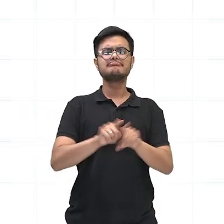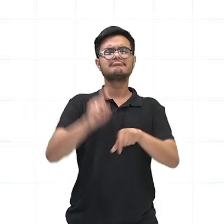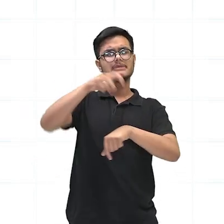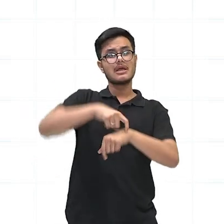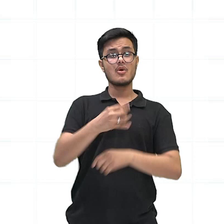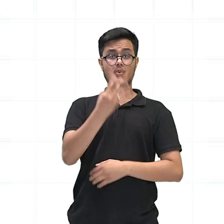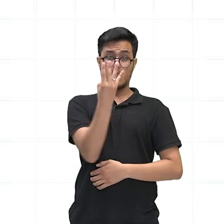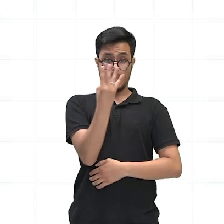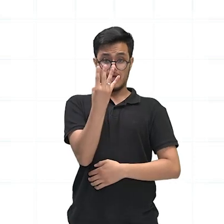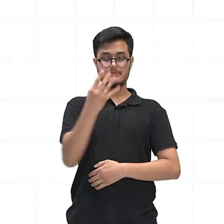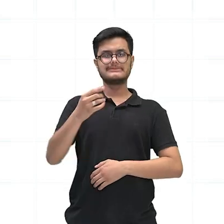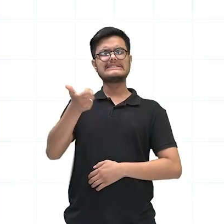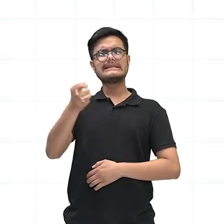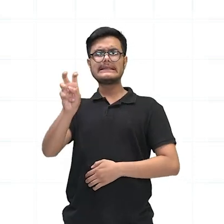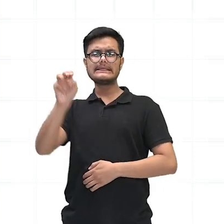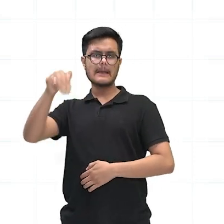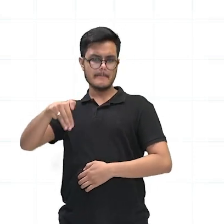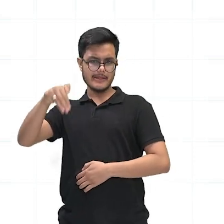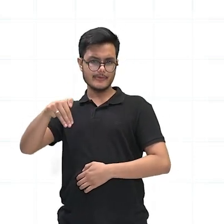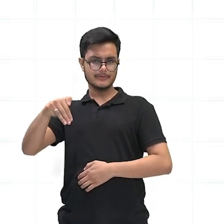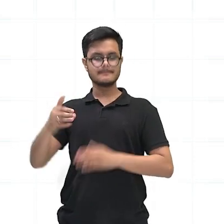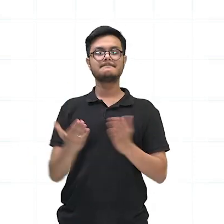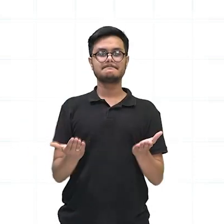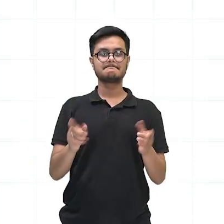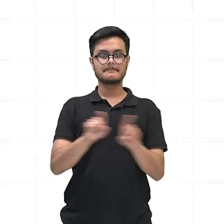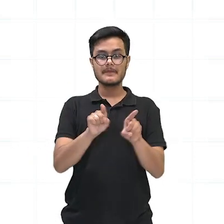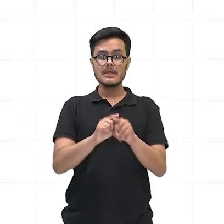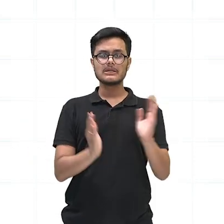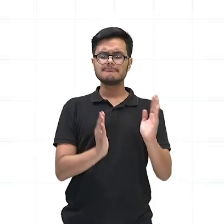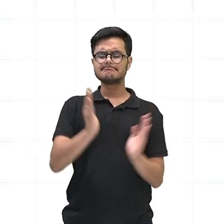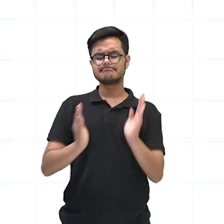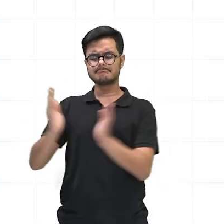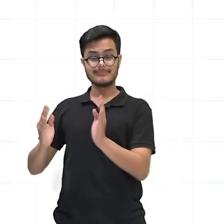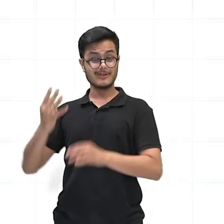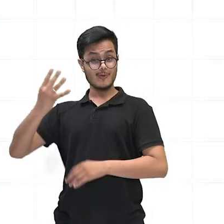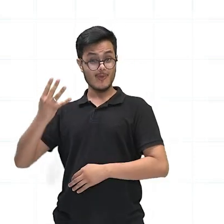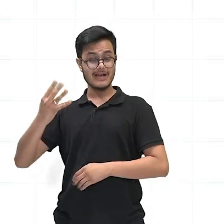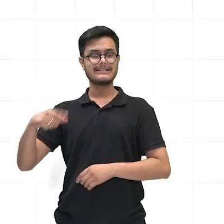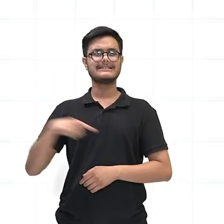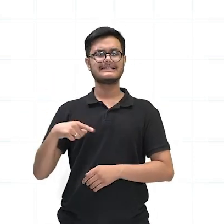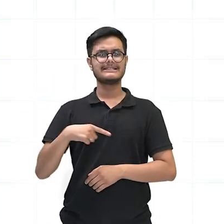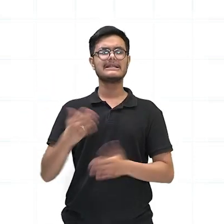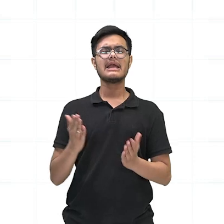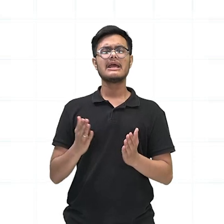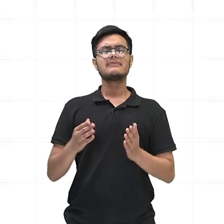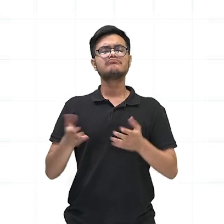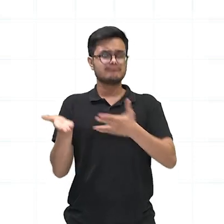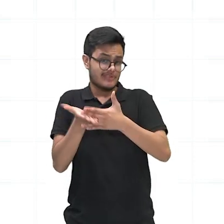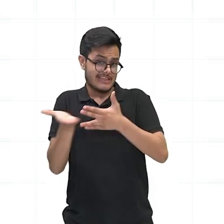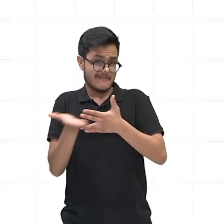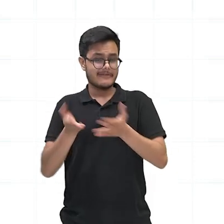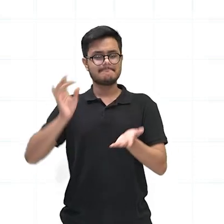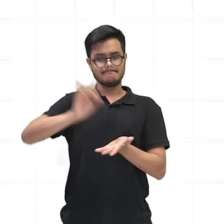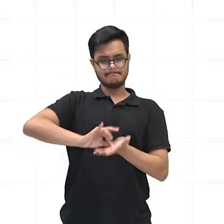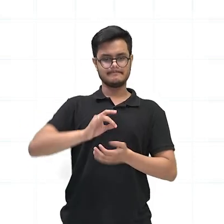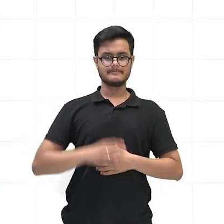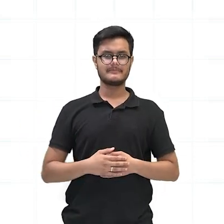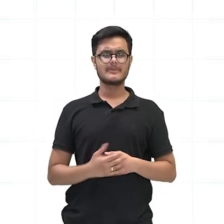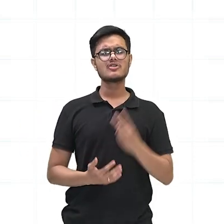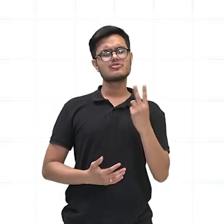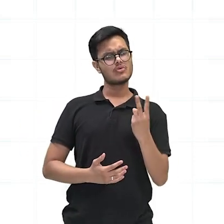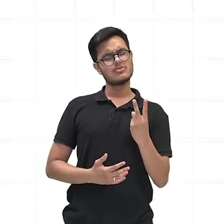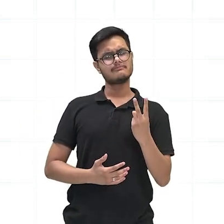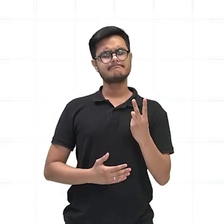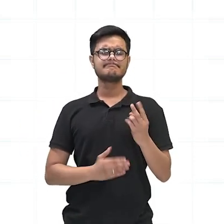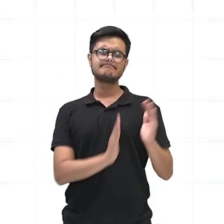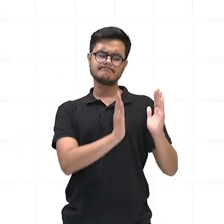4 períodos de 15 minutos. E entre esses períodos, a gente aí tem os intervalos, tá? 2 minutos entre